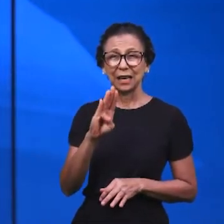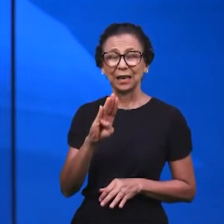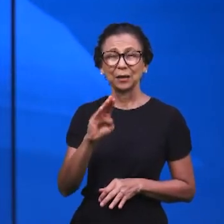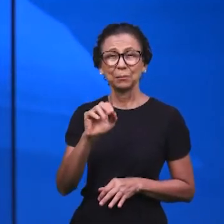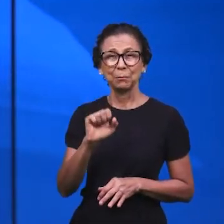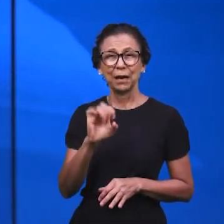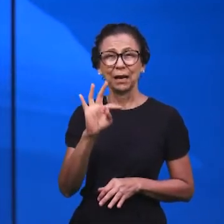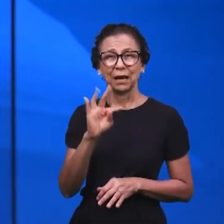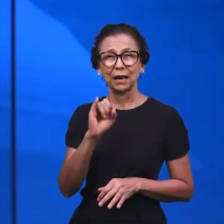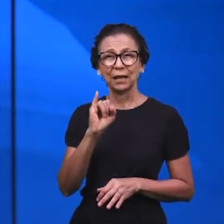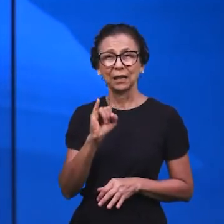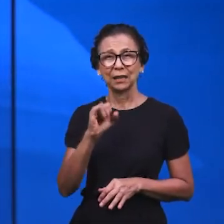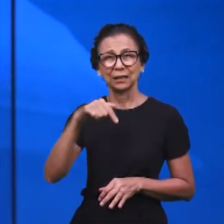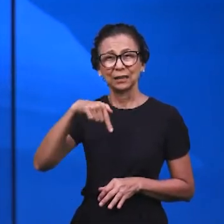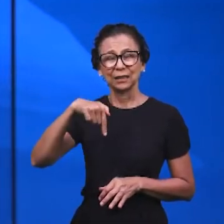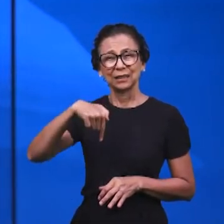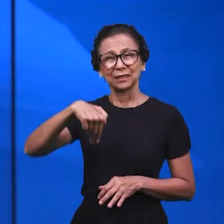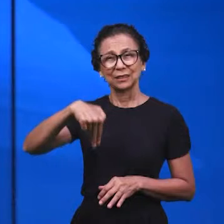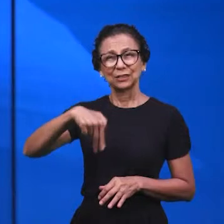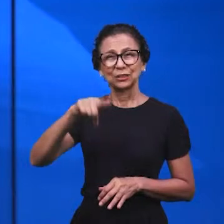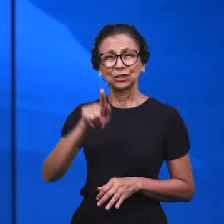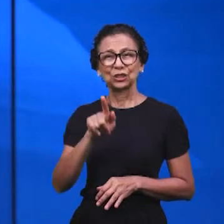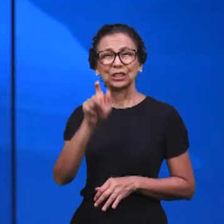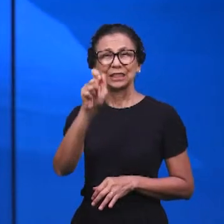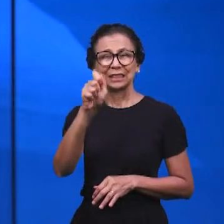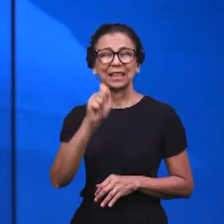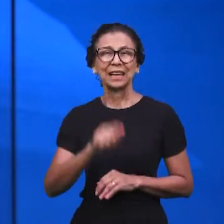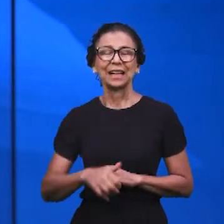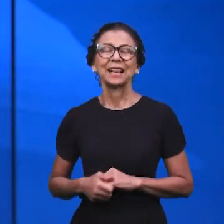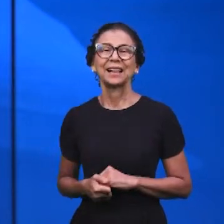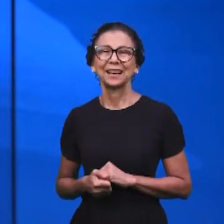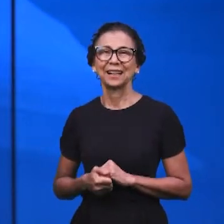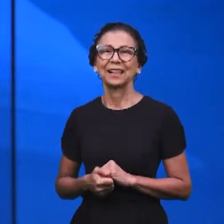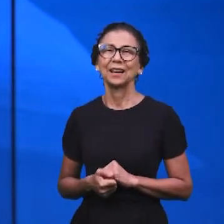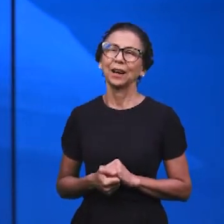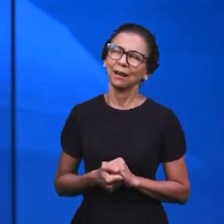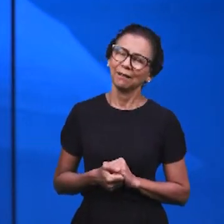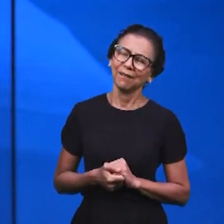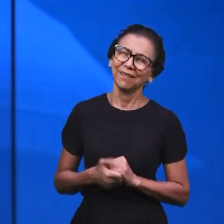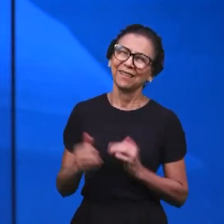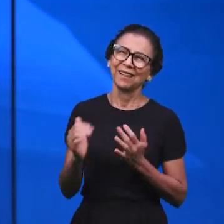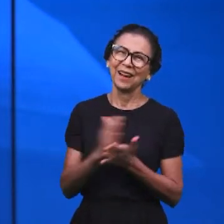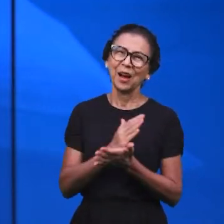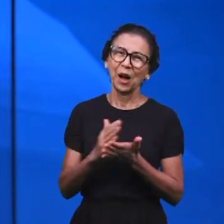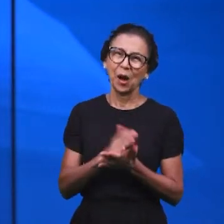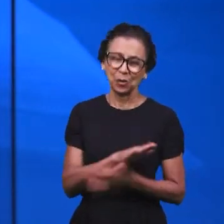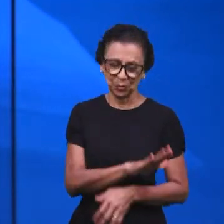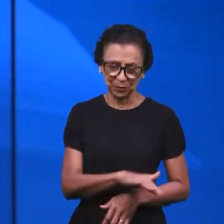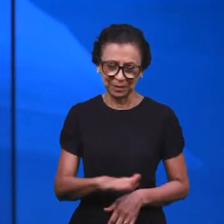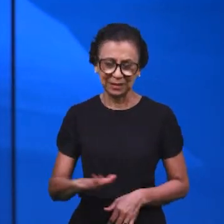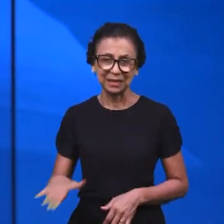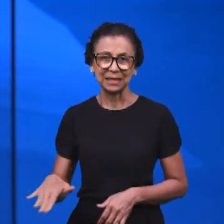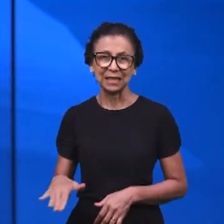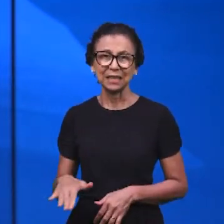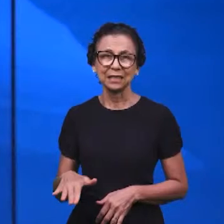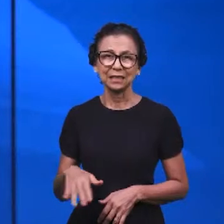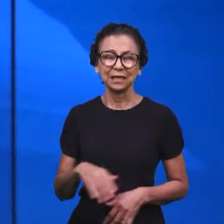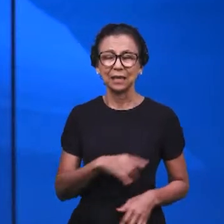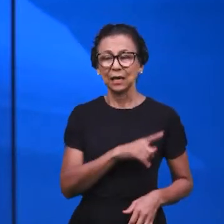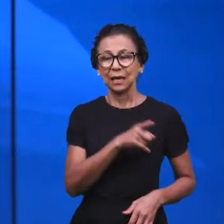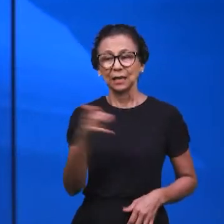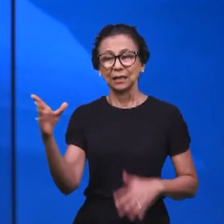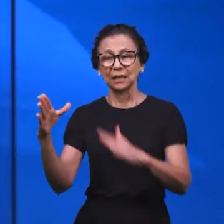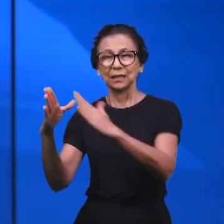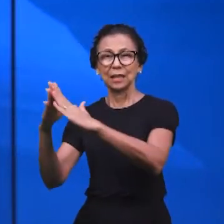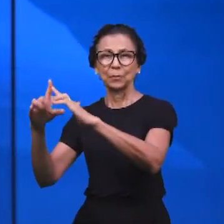nossas crianças intermediárias e adolescentes, aliás, as crianças ali, algumas delas vão para a igreja de barco, né? Lá em Tabatinga. O